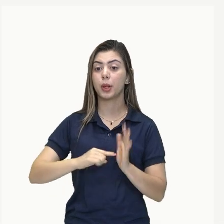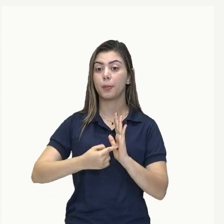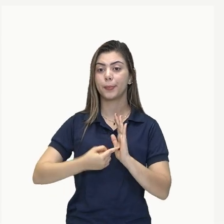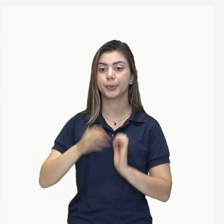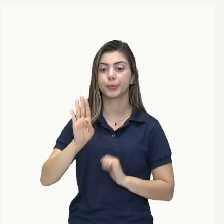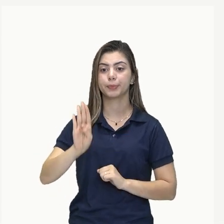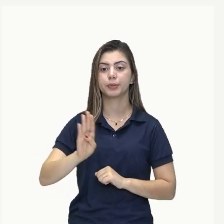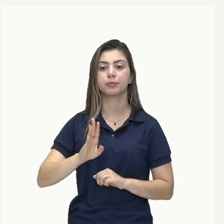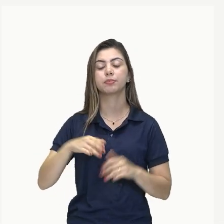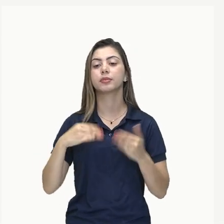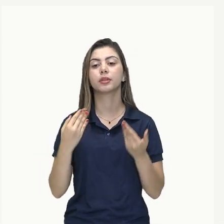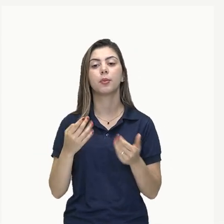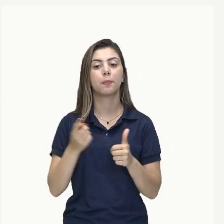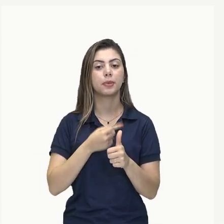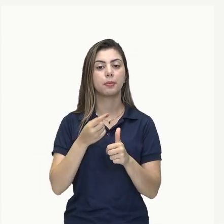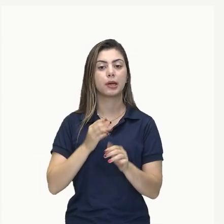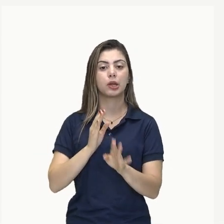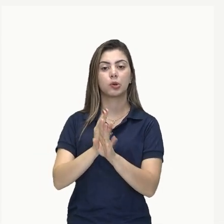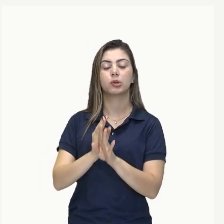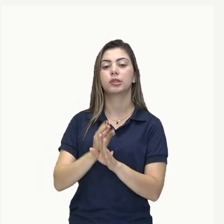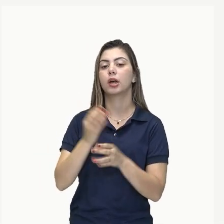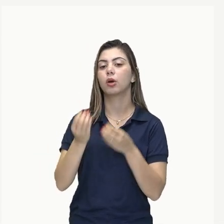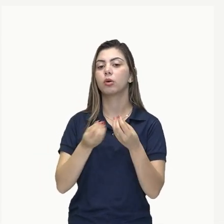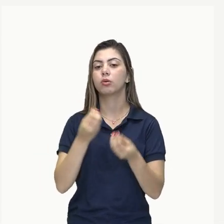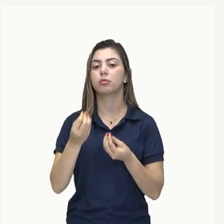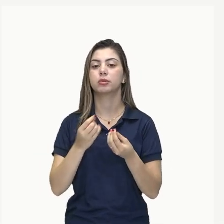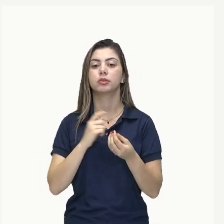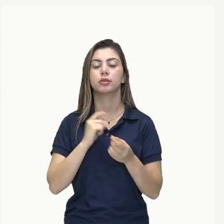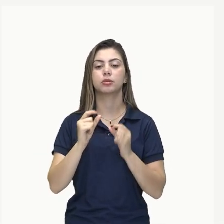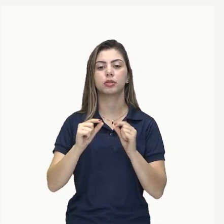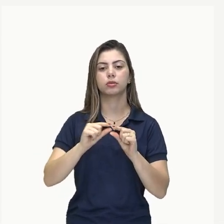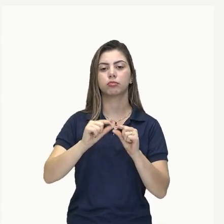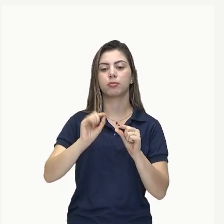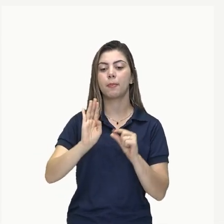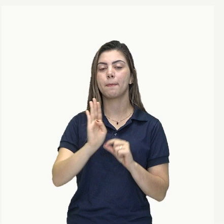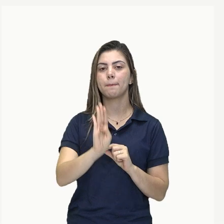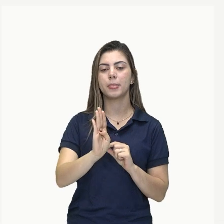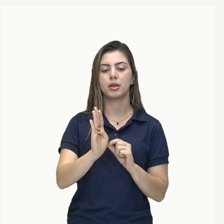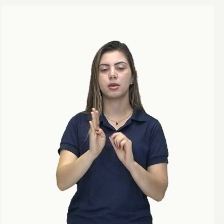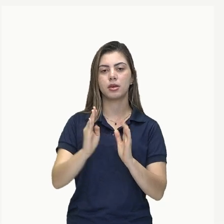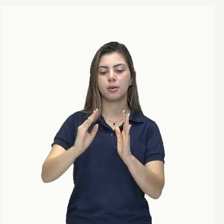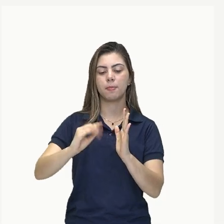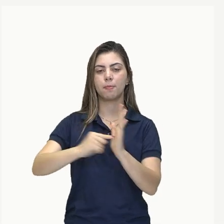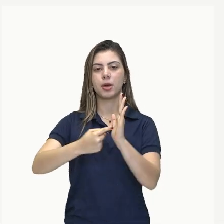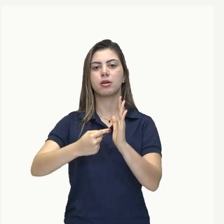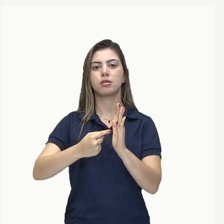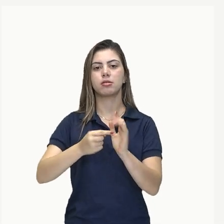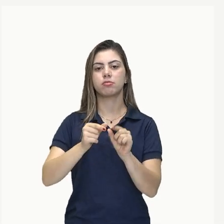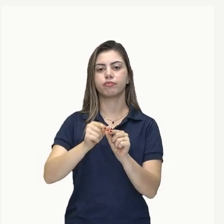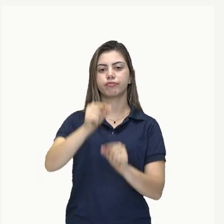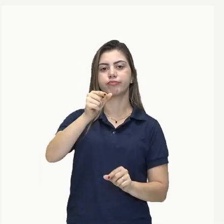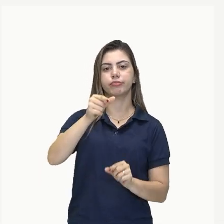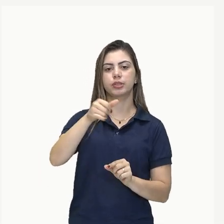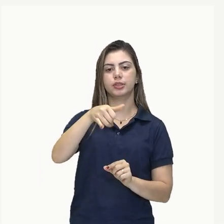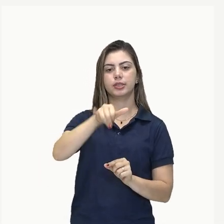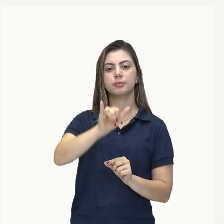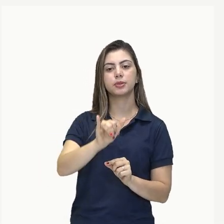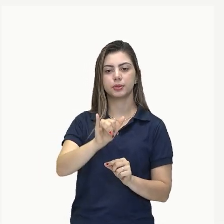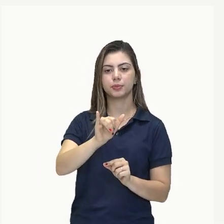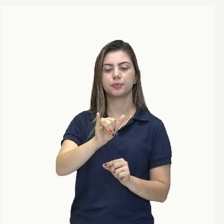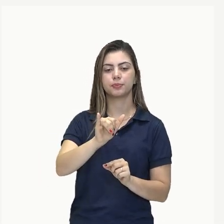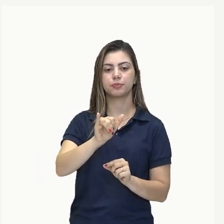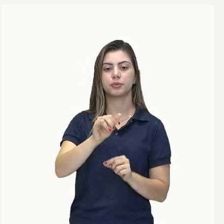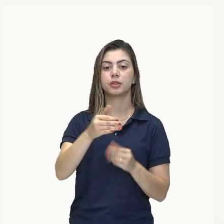Vamos identificar, então, o ponto B. Ele está sobre o eixo Y. Então, o primeiro valor